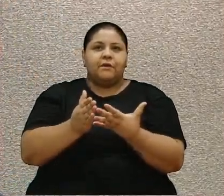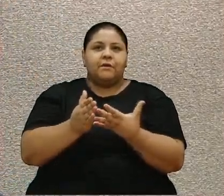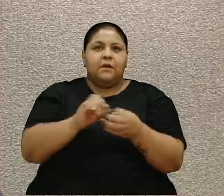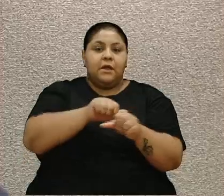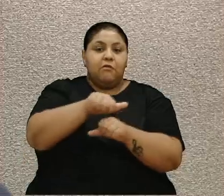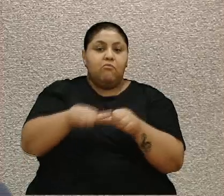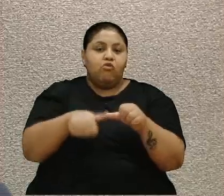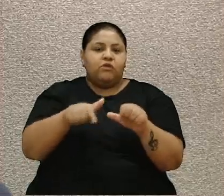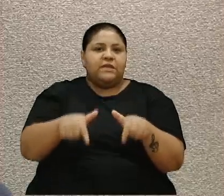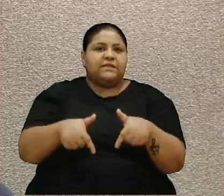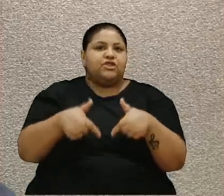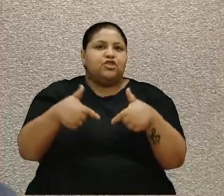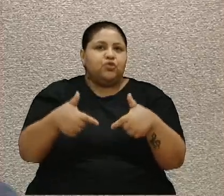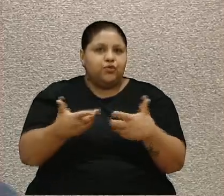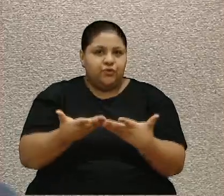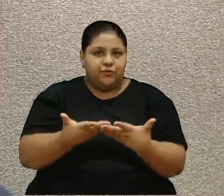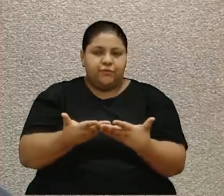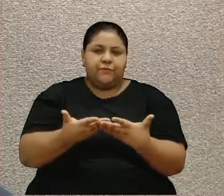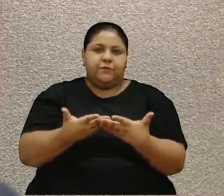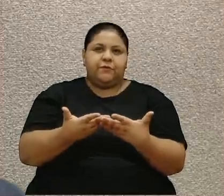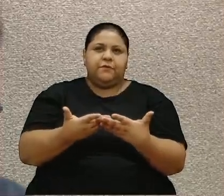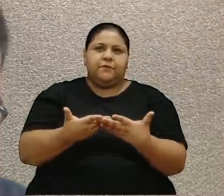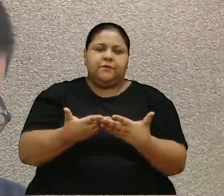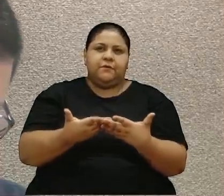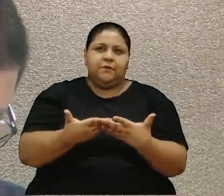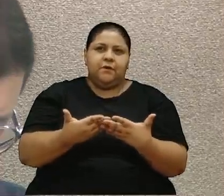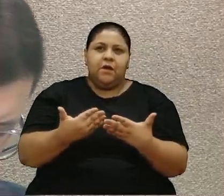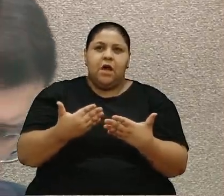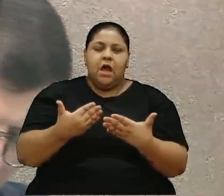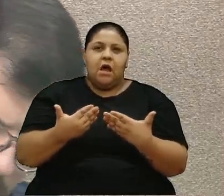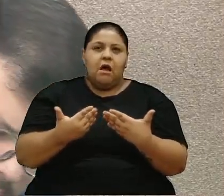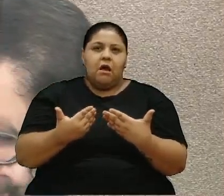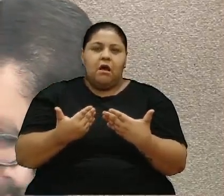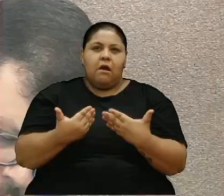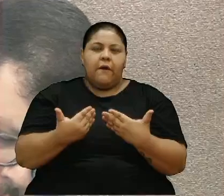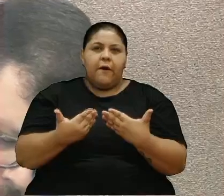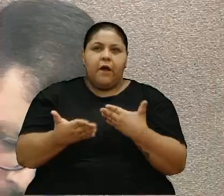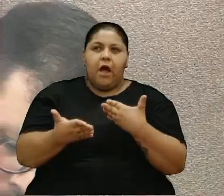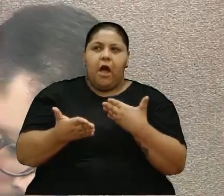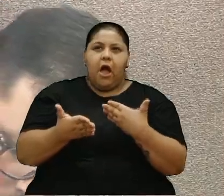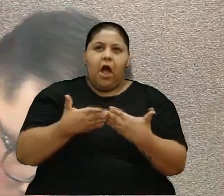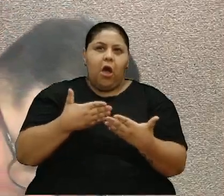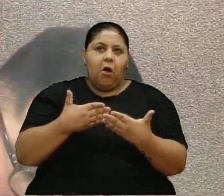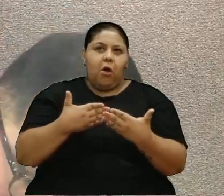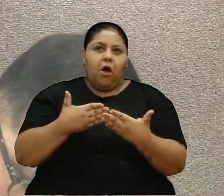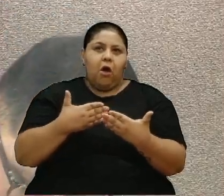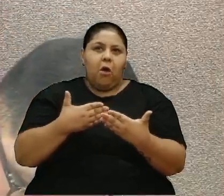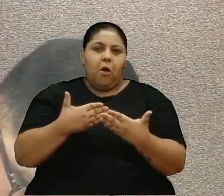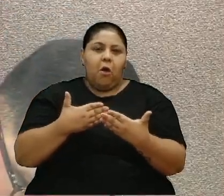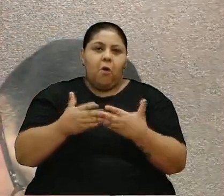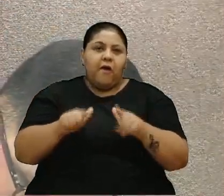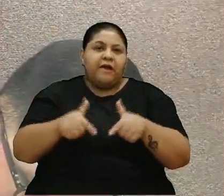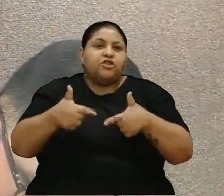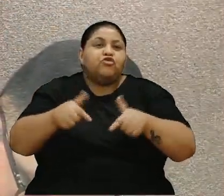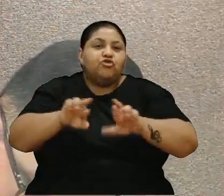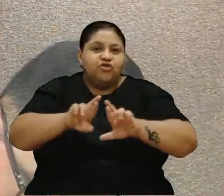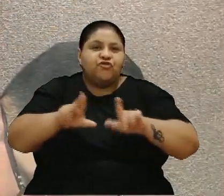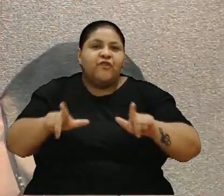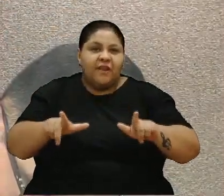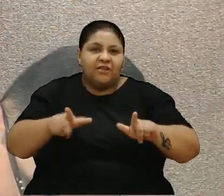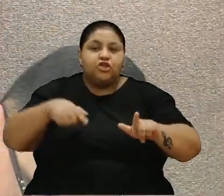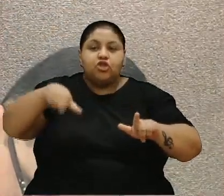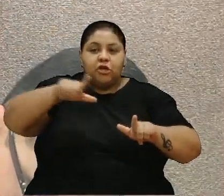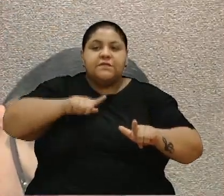agiu, a qualquer situação que ele venha a fazer, nós devemos conversar com as